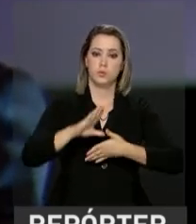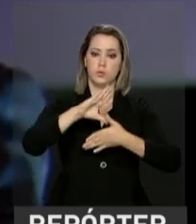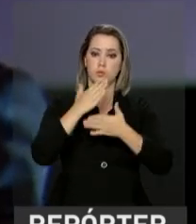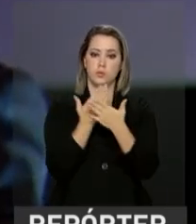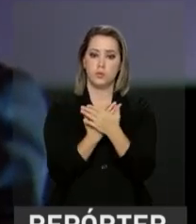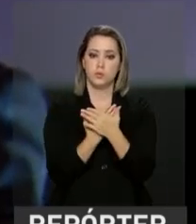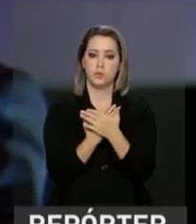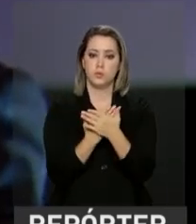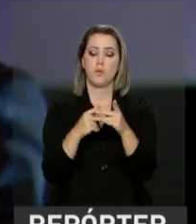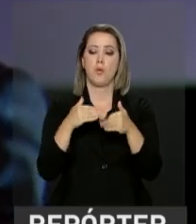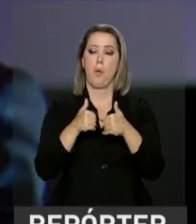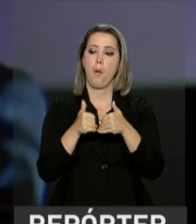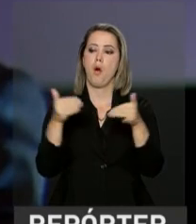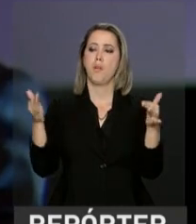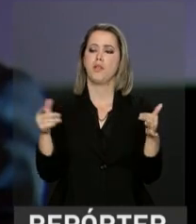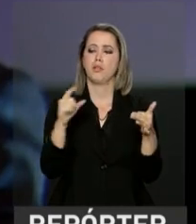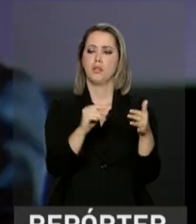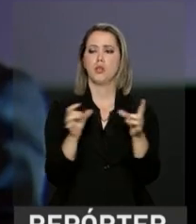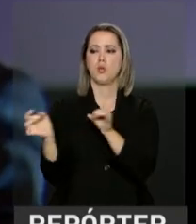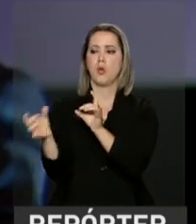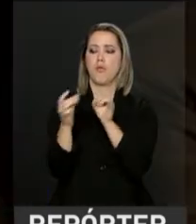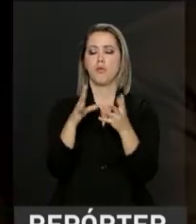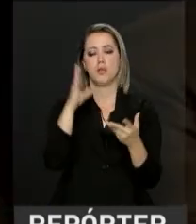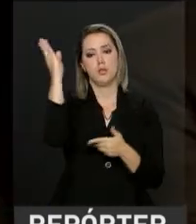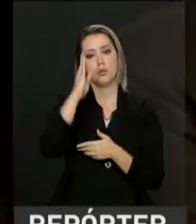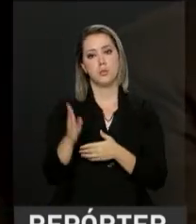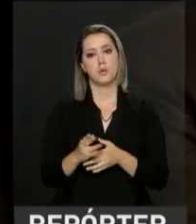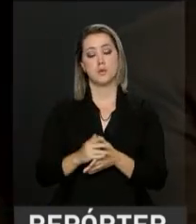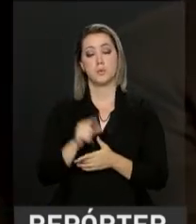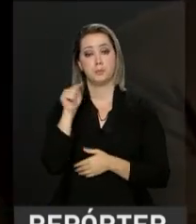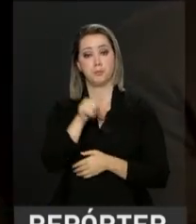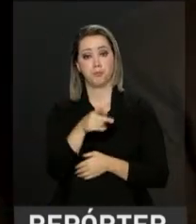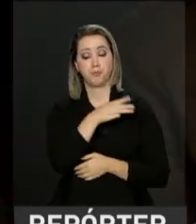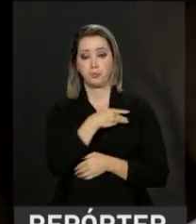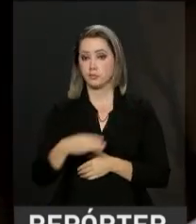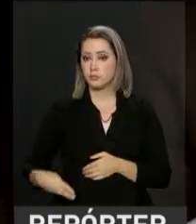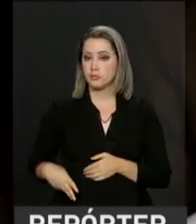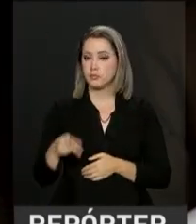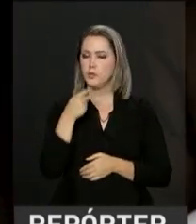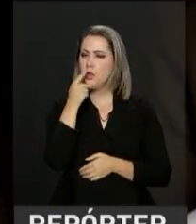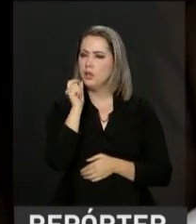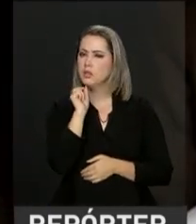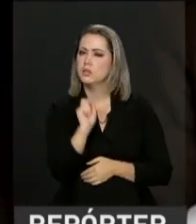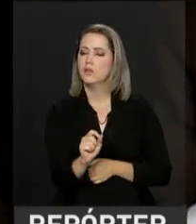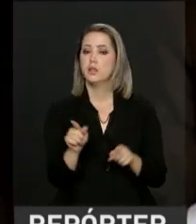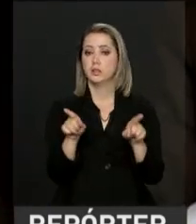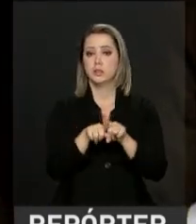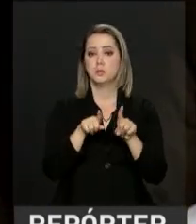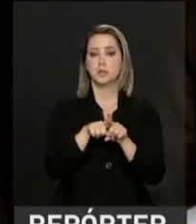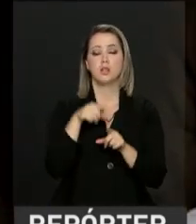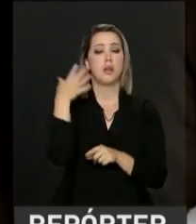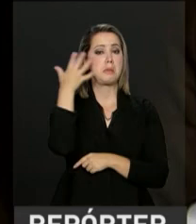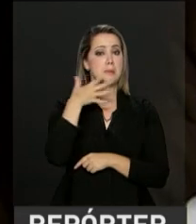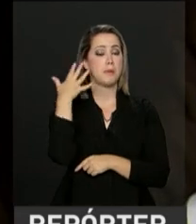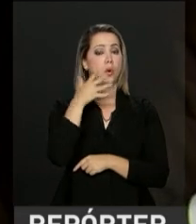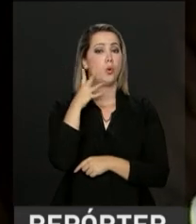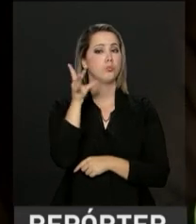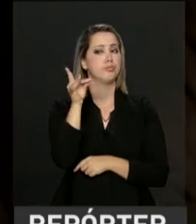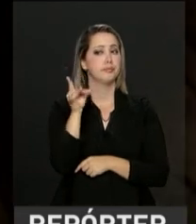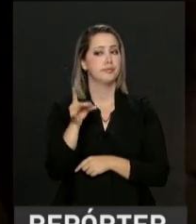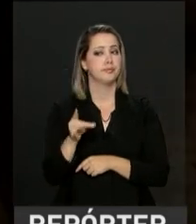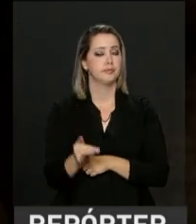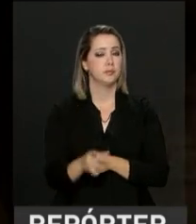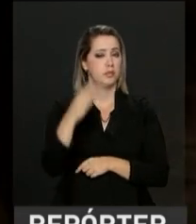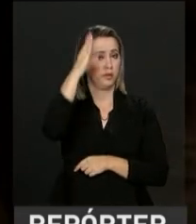como formas de ampliar o comércio exterior do Brasil. O ministro da Indústria, Comércio Exterior e Serviços explicou que o governo brasileiro